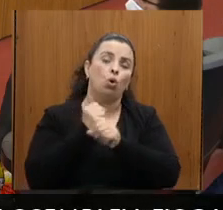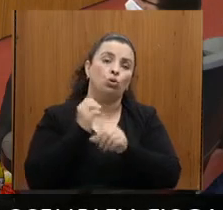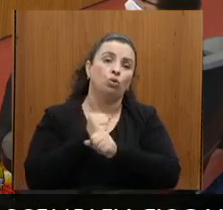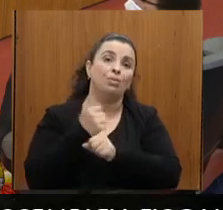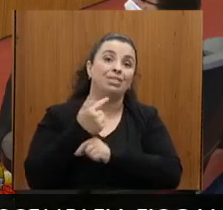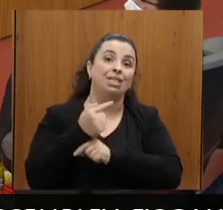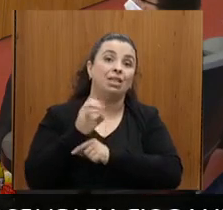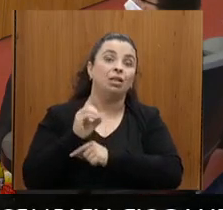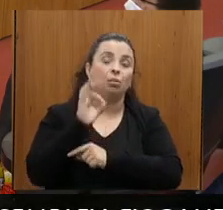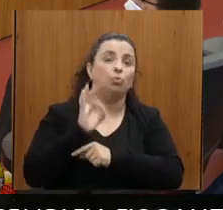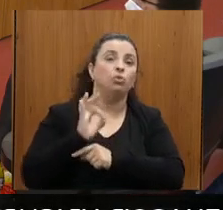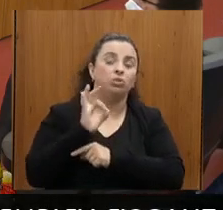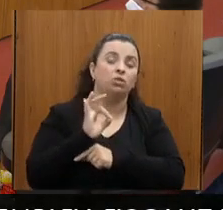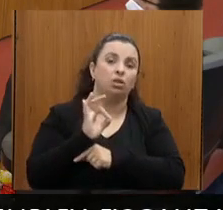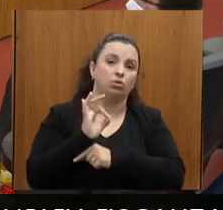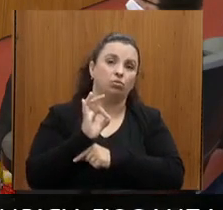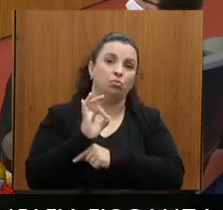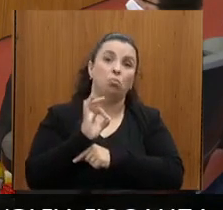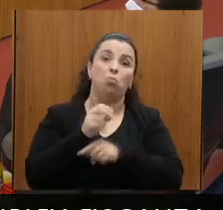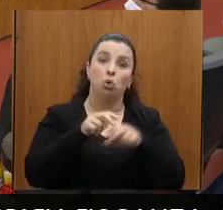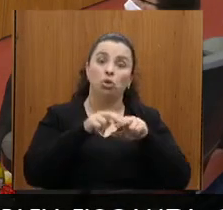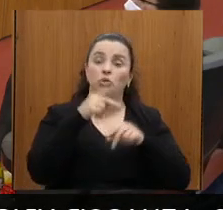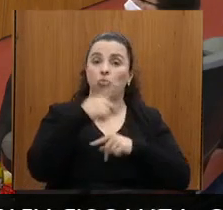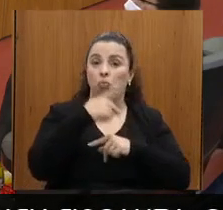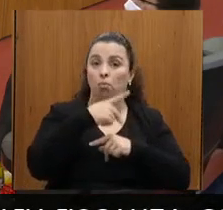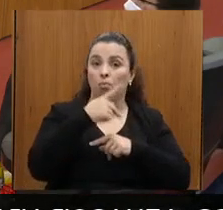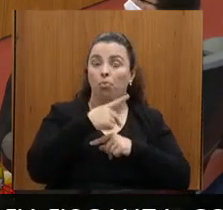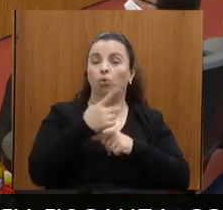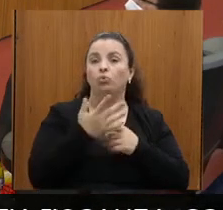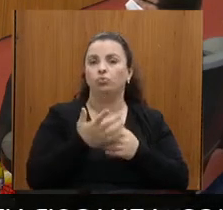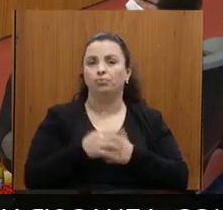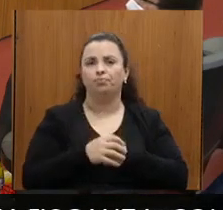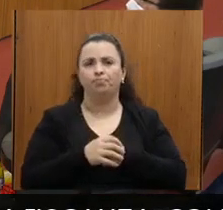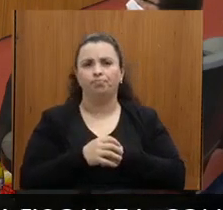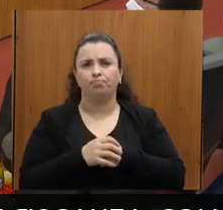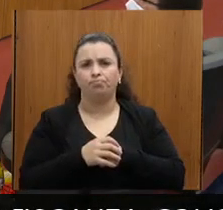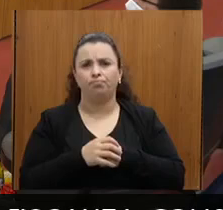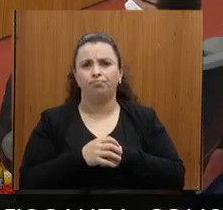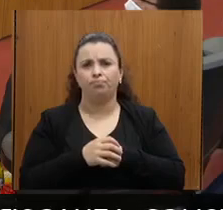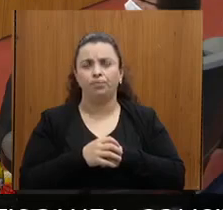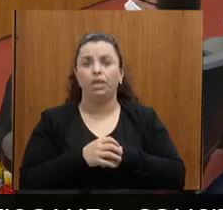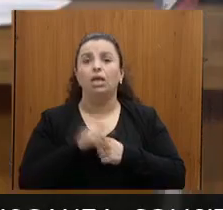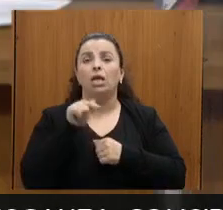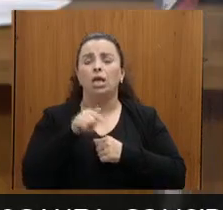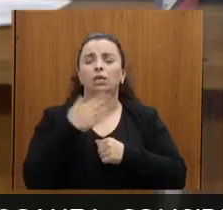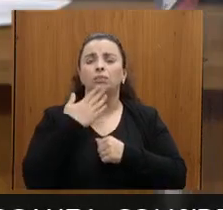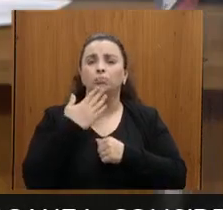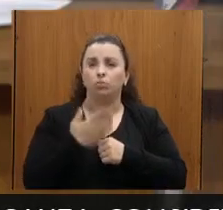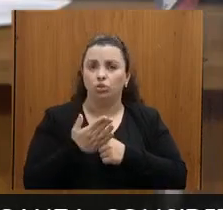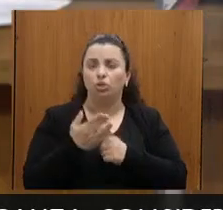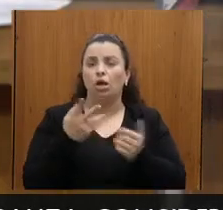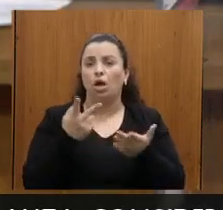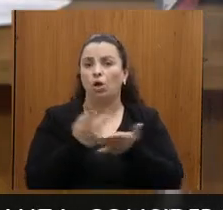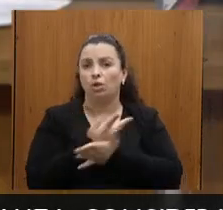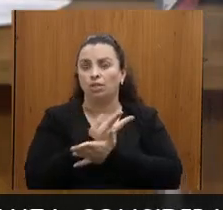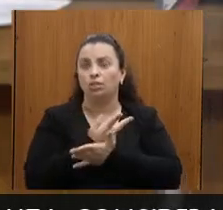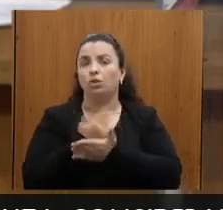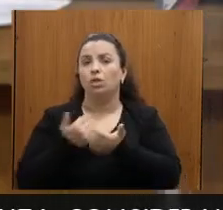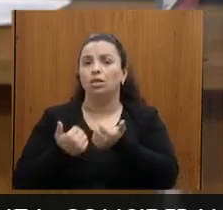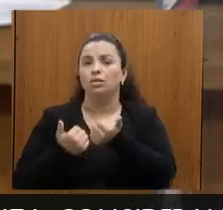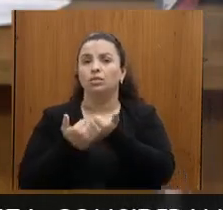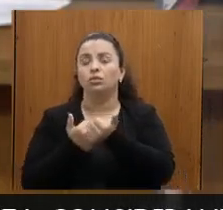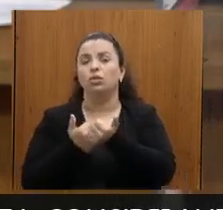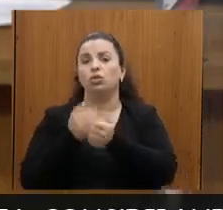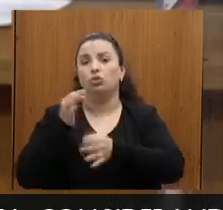pedido de parecer jurídico, feito por um servidor que estava afastado, foi para a assessoria jurídica da